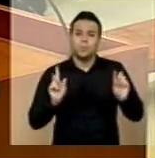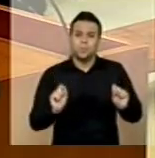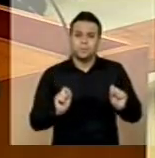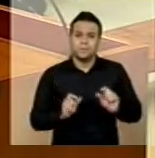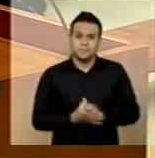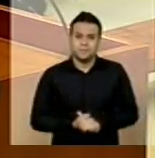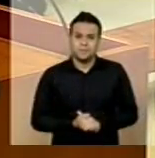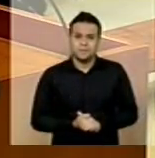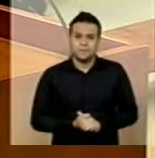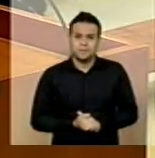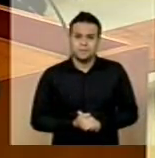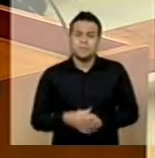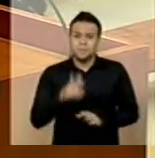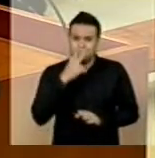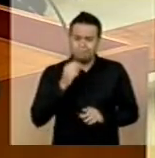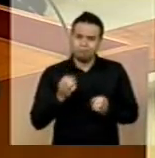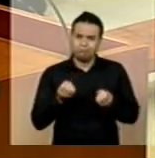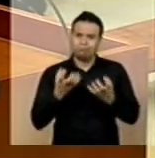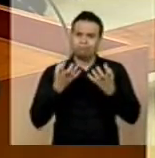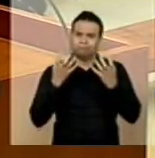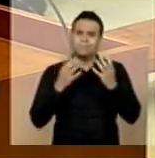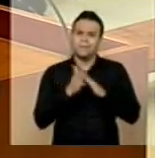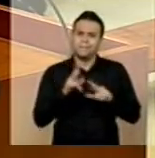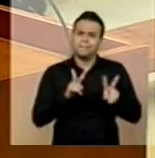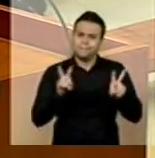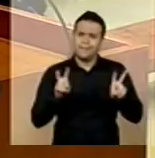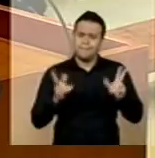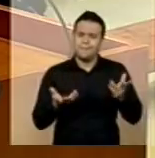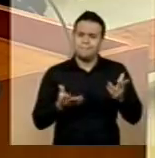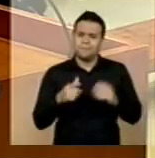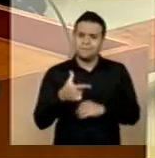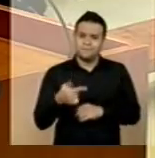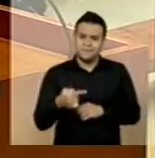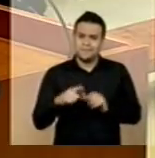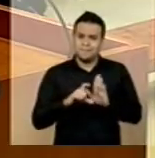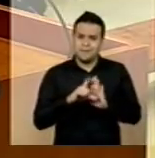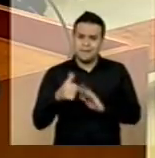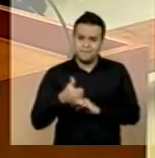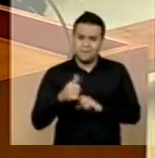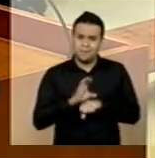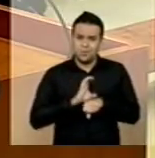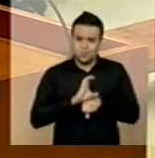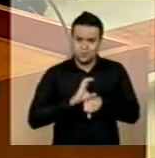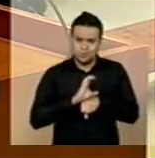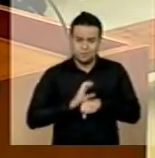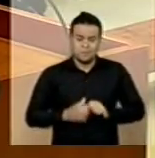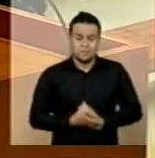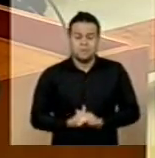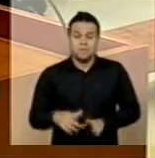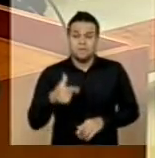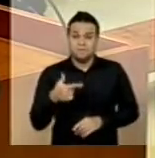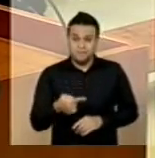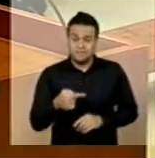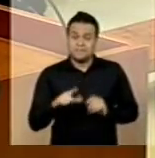sem dúvida nenhuma, instigante. E o tema é, sem dúvida nenhuma, o 27, parágrafo 1º da Constituição. O